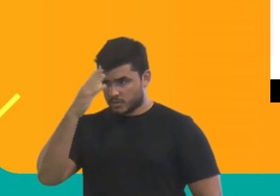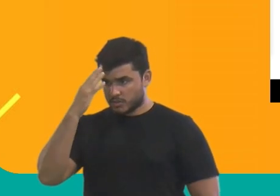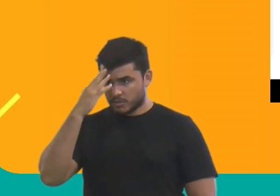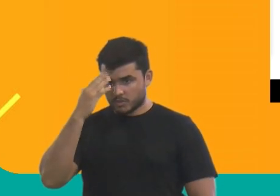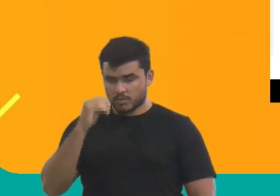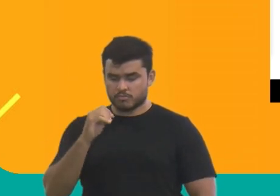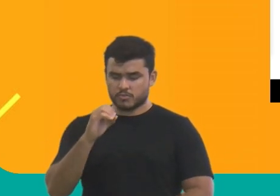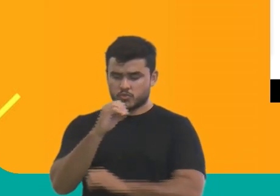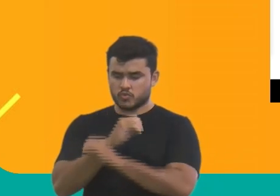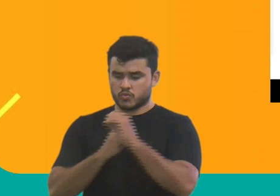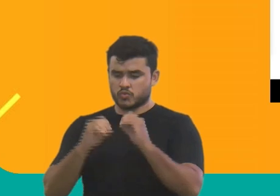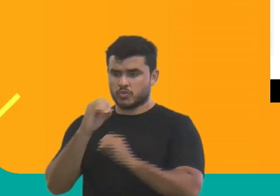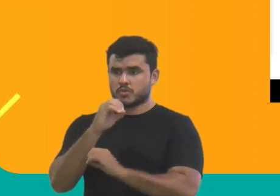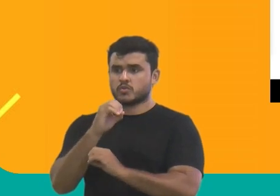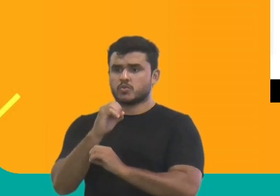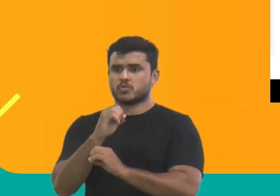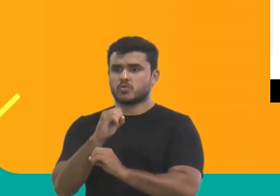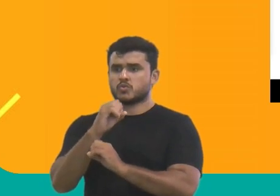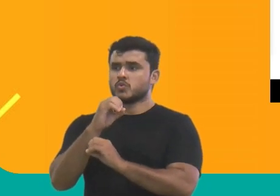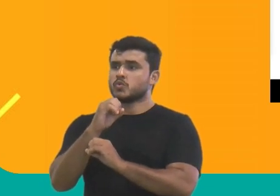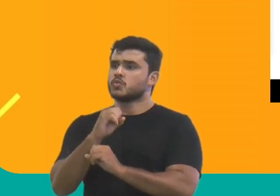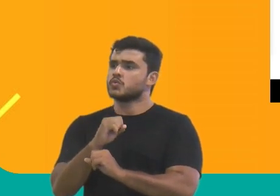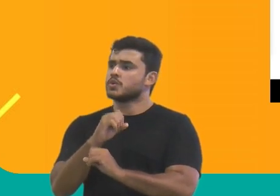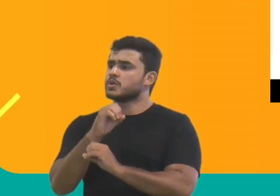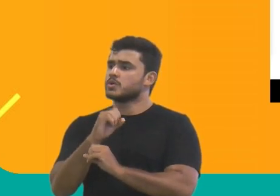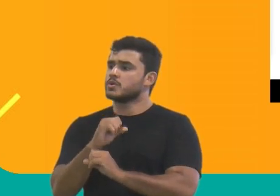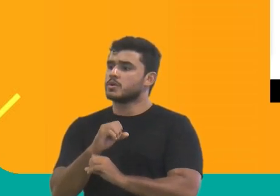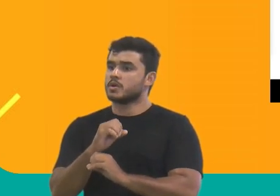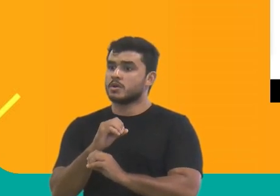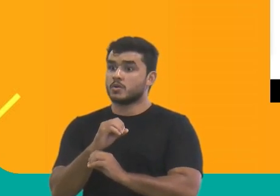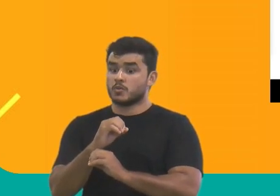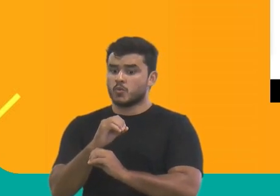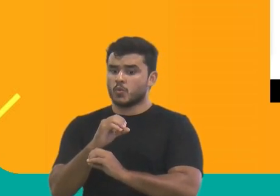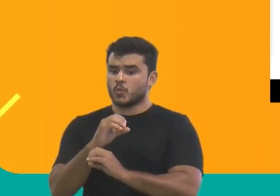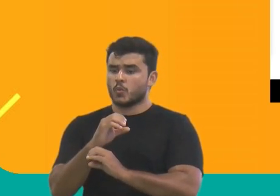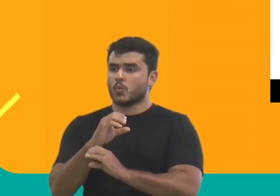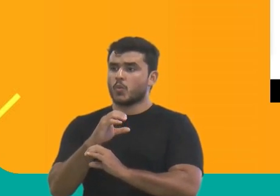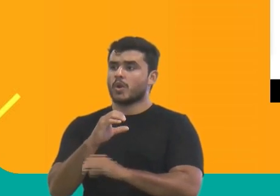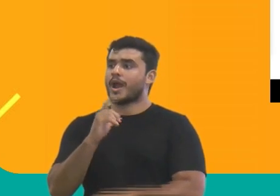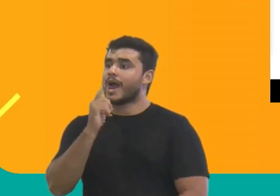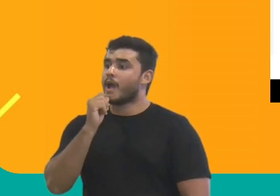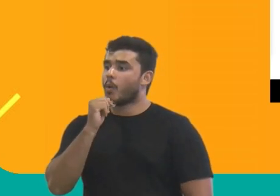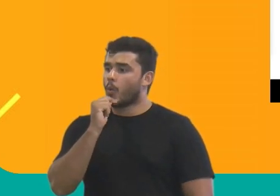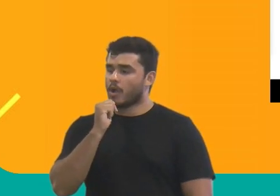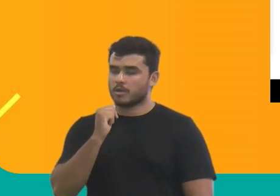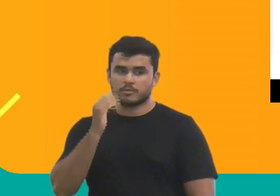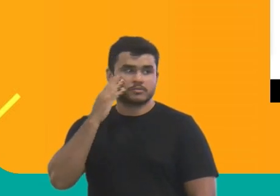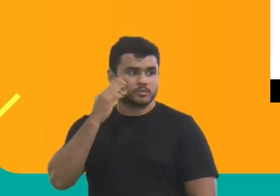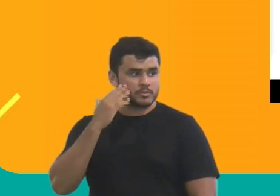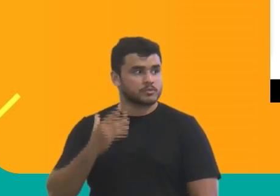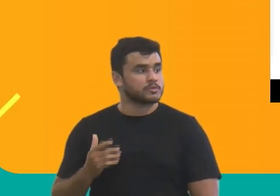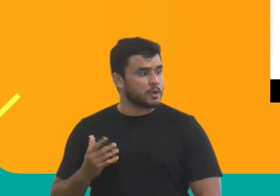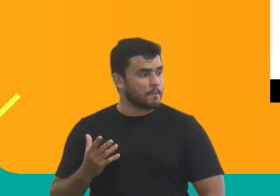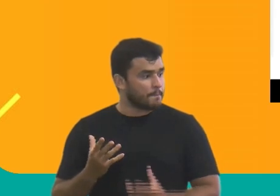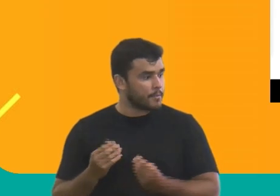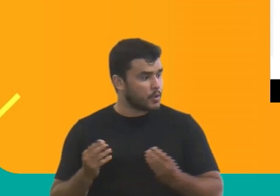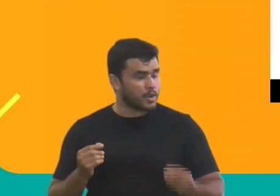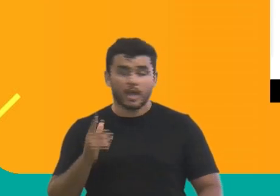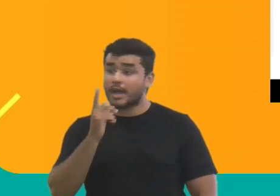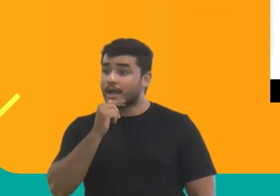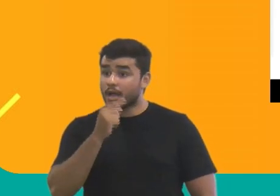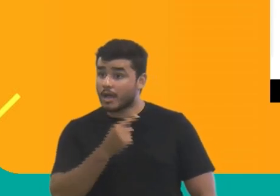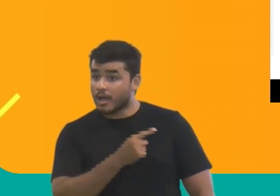soluto, aí eu começo a encher d'água. Eu encharco a célula e se eu